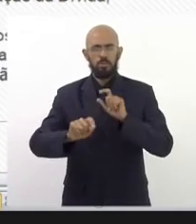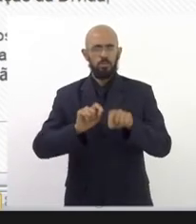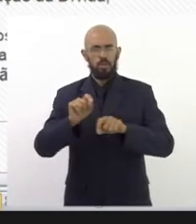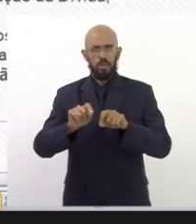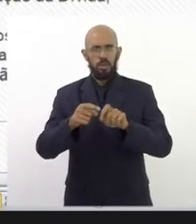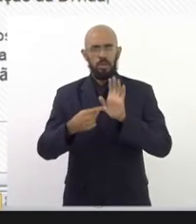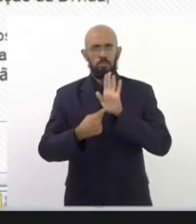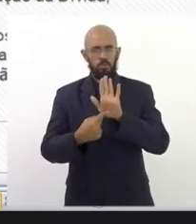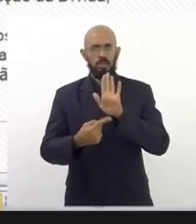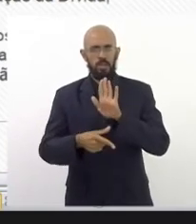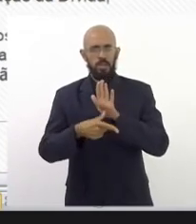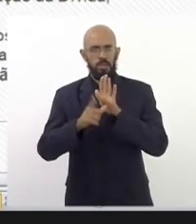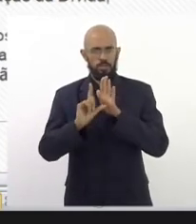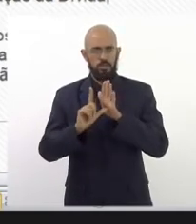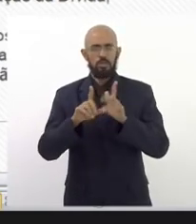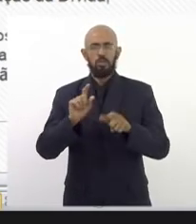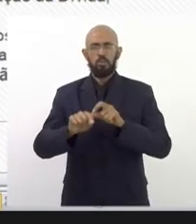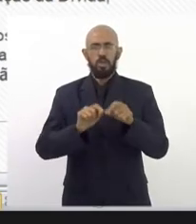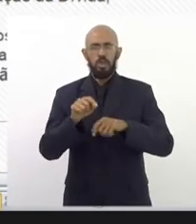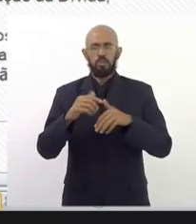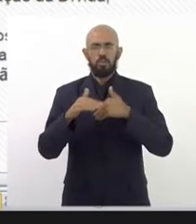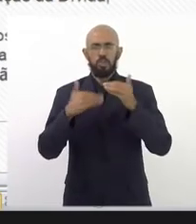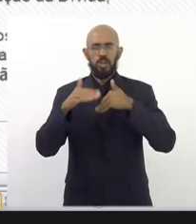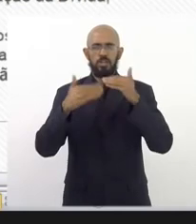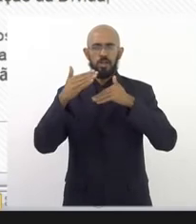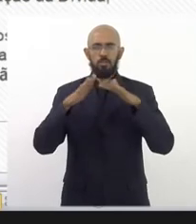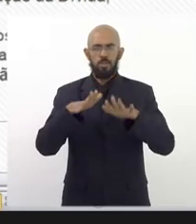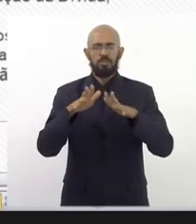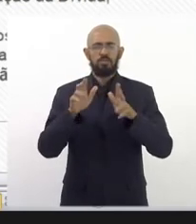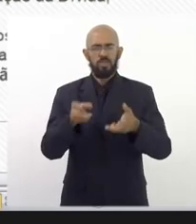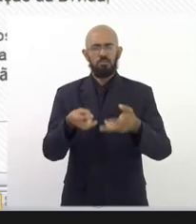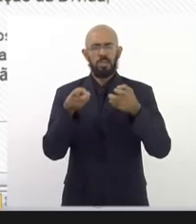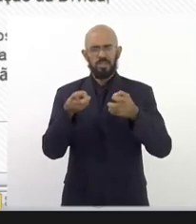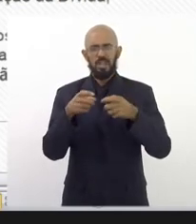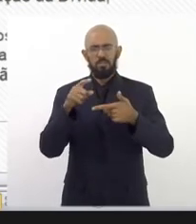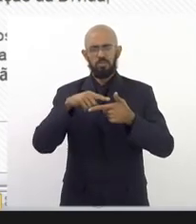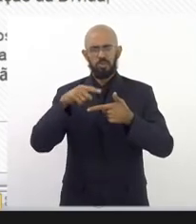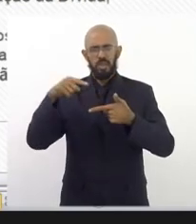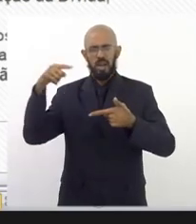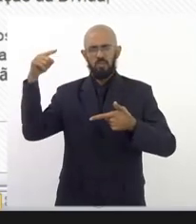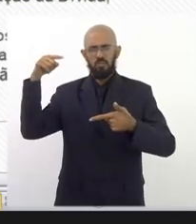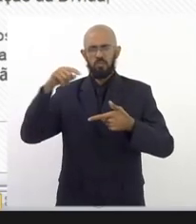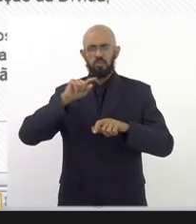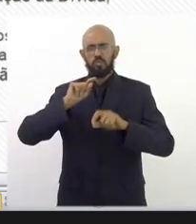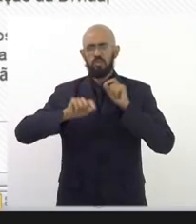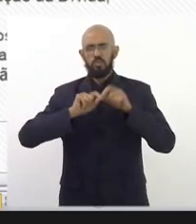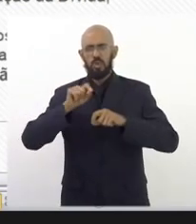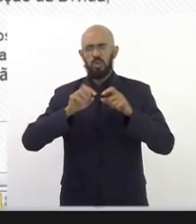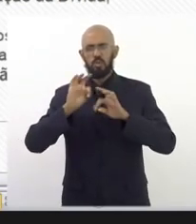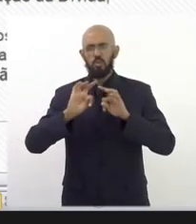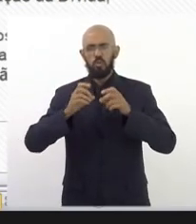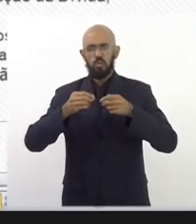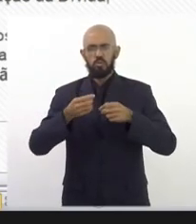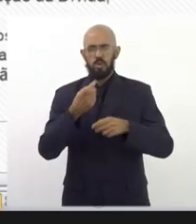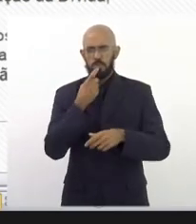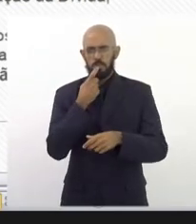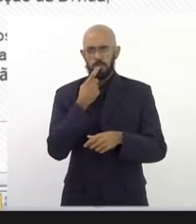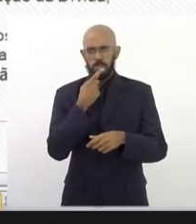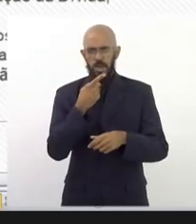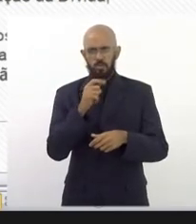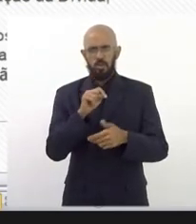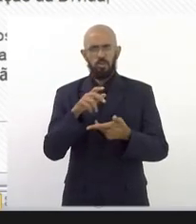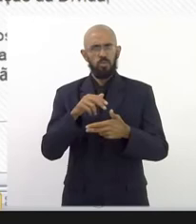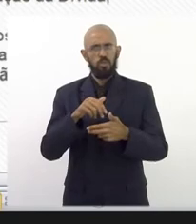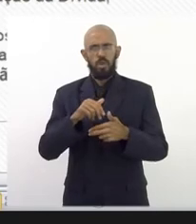ter crescido do ponto de vista, se vocês percebem os gráficos, praticamente todos estão muito próximos, é um crescimento